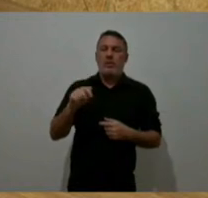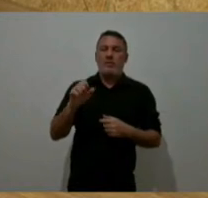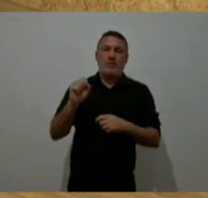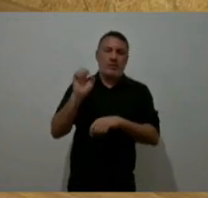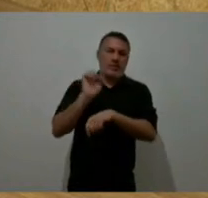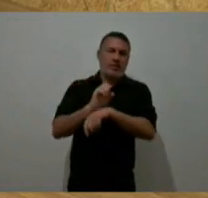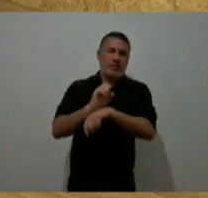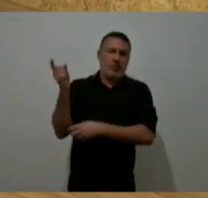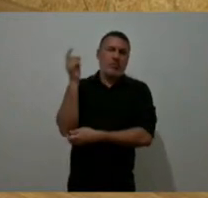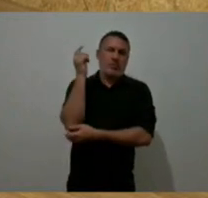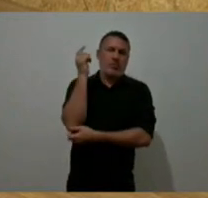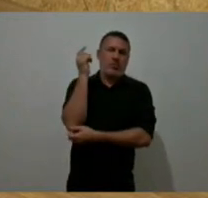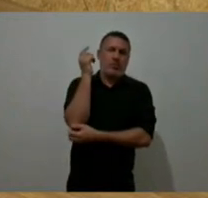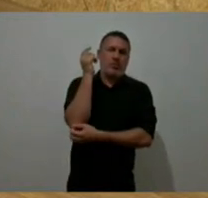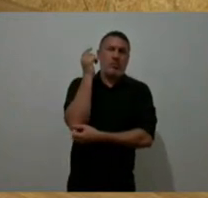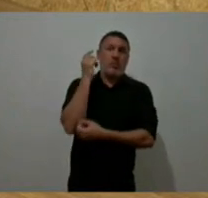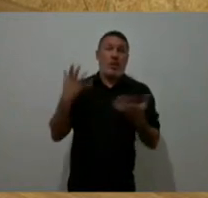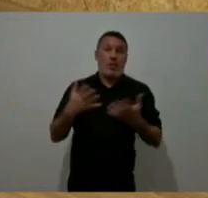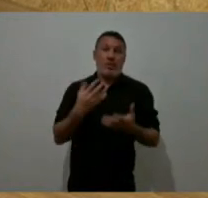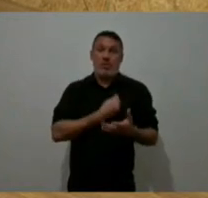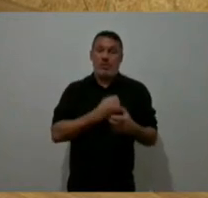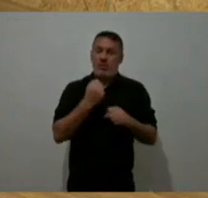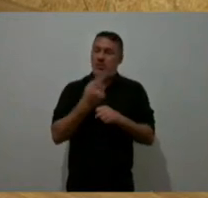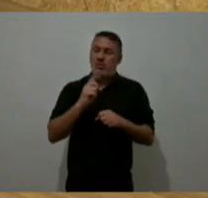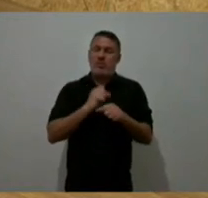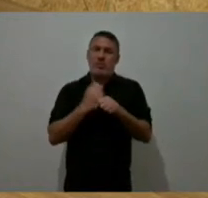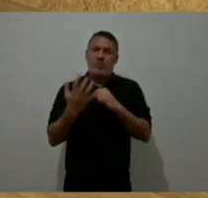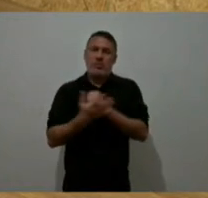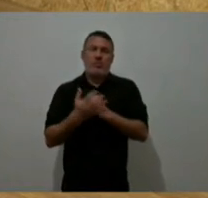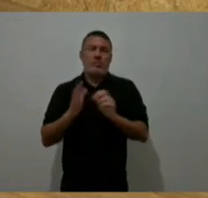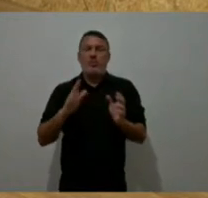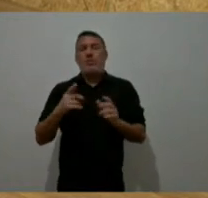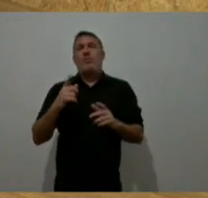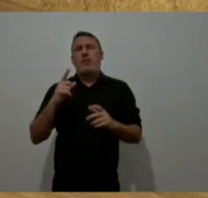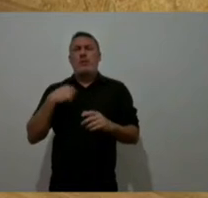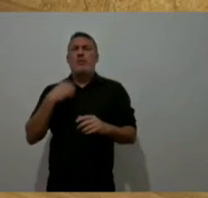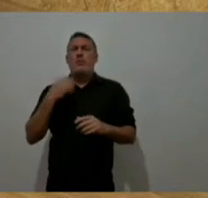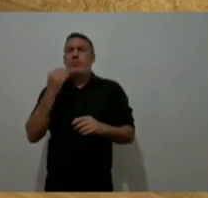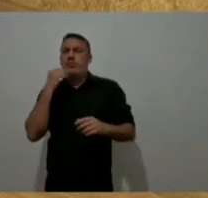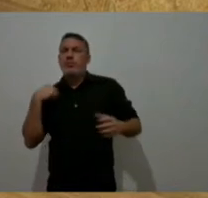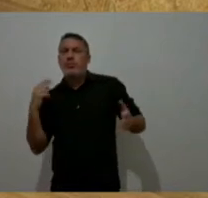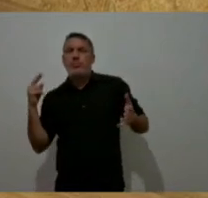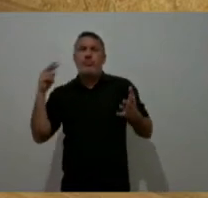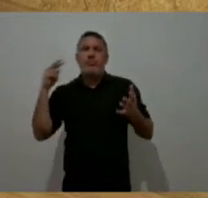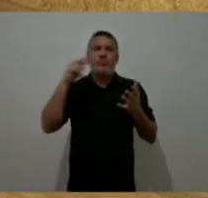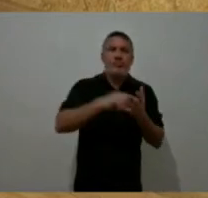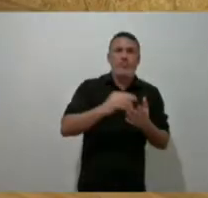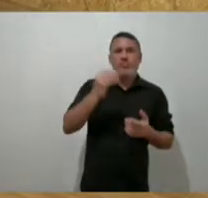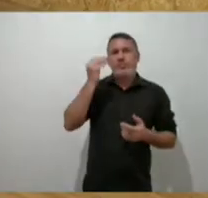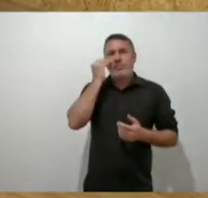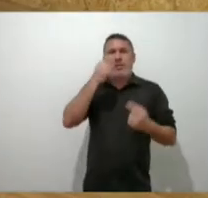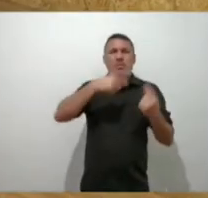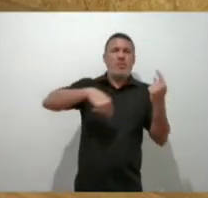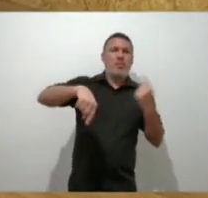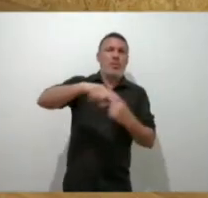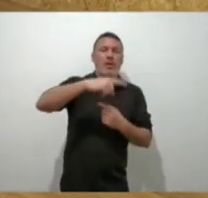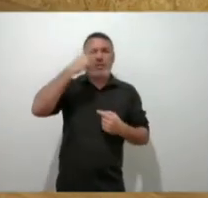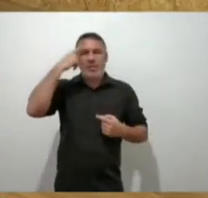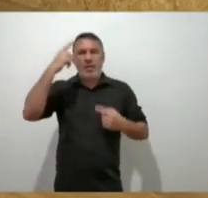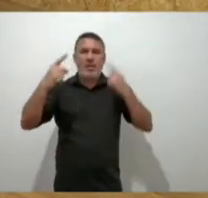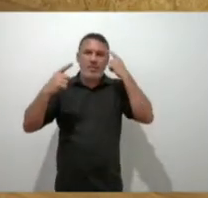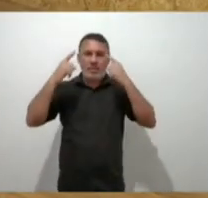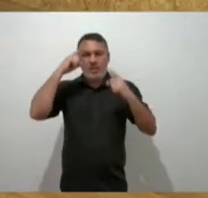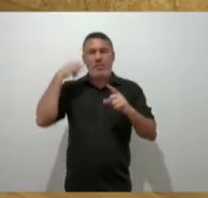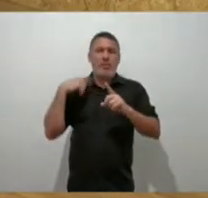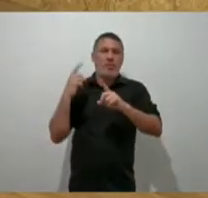causa da pandemia, mas eu espero poder ir lá e oxigenar ainda mais as ideias e espero encontrar alguns colegas